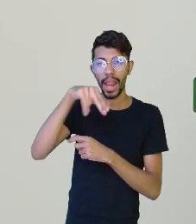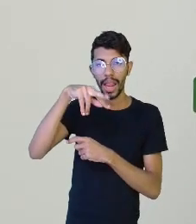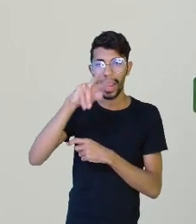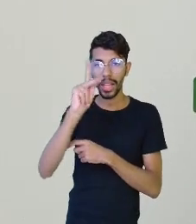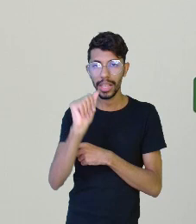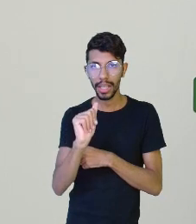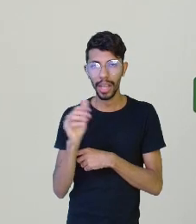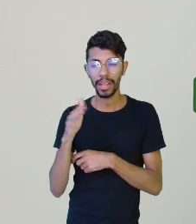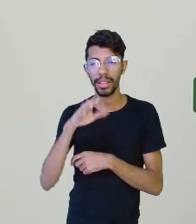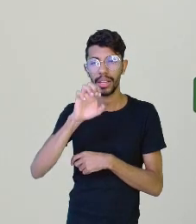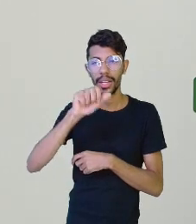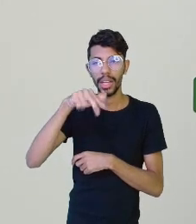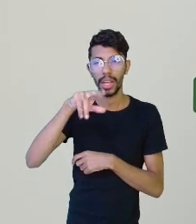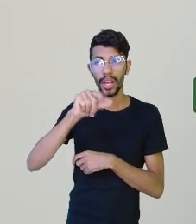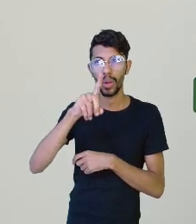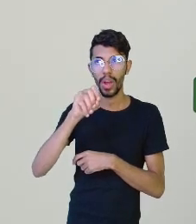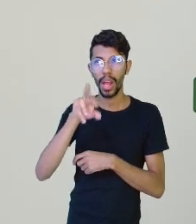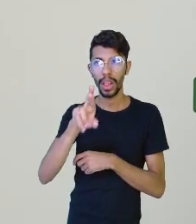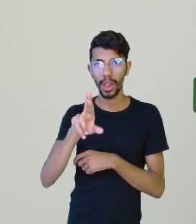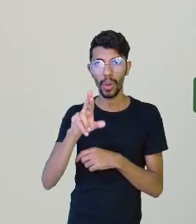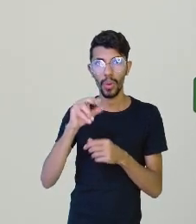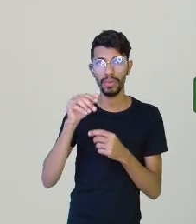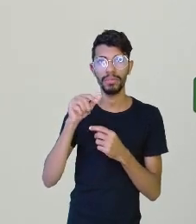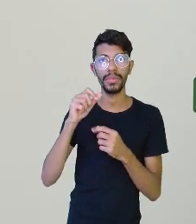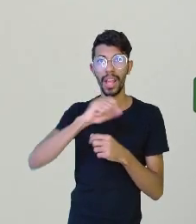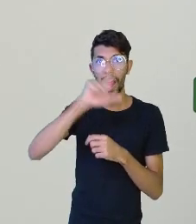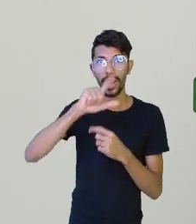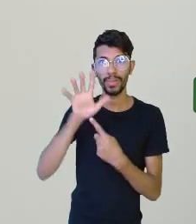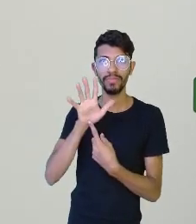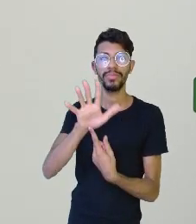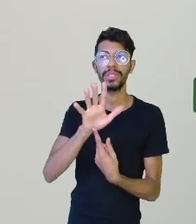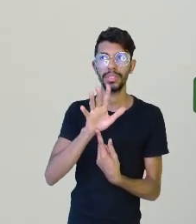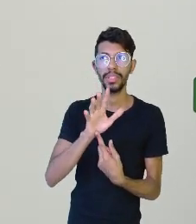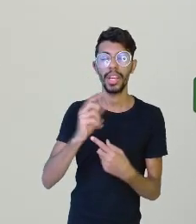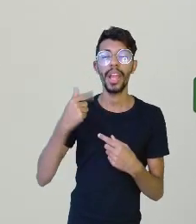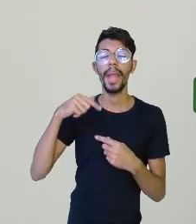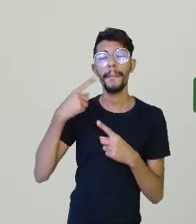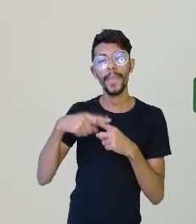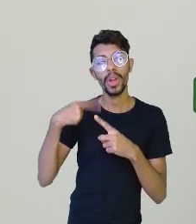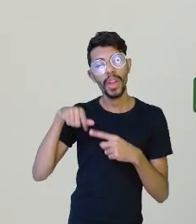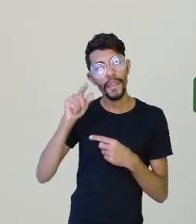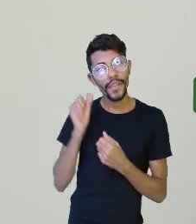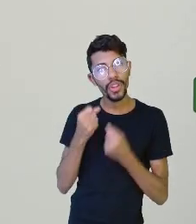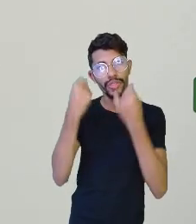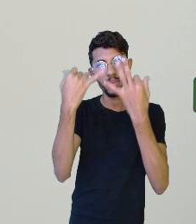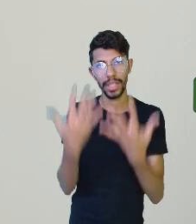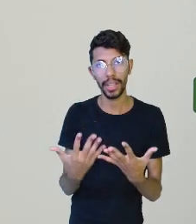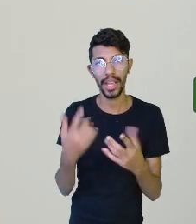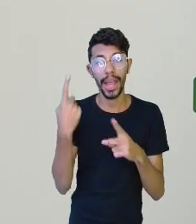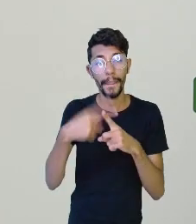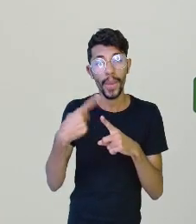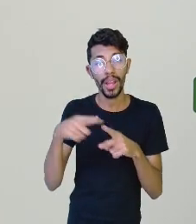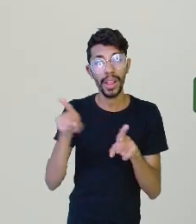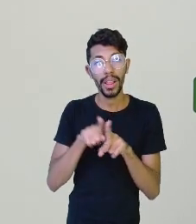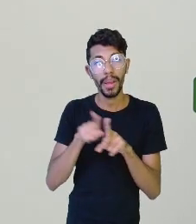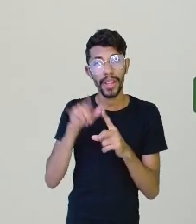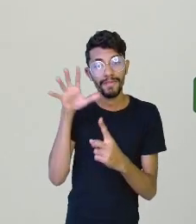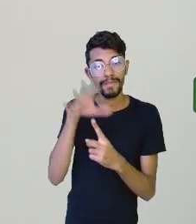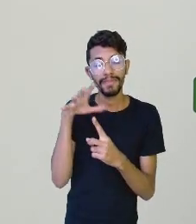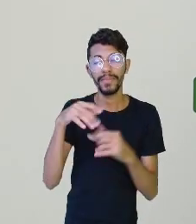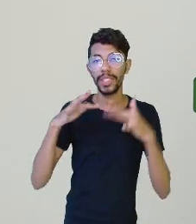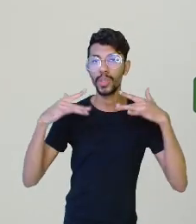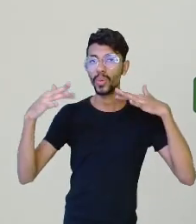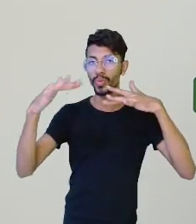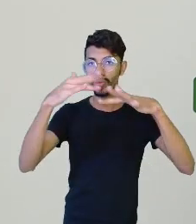em destaque, porque eu vou retomar daqui a pouco e te explicar o que é a linha do Equador e por que ela tem esse efeito aí no clima, tá